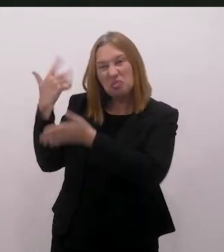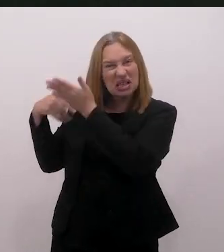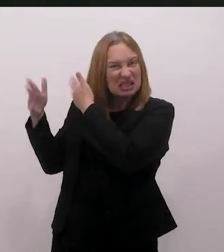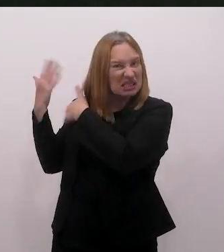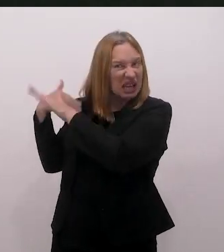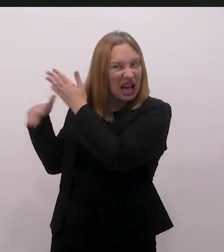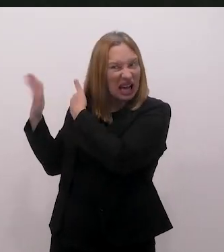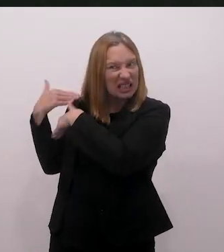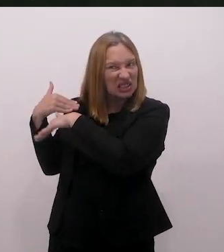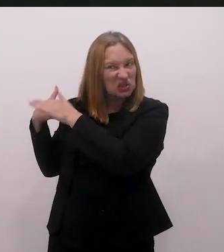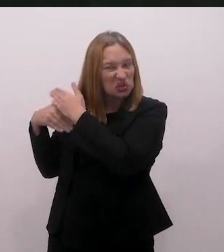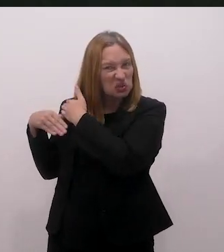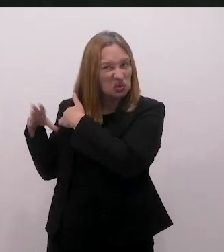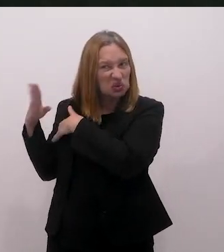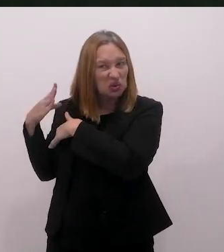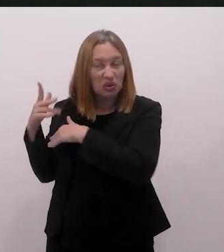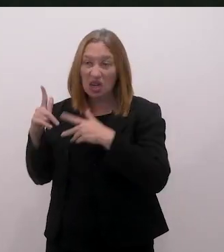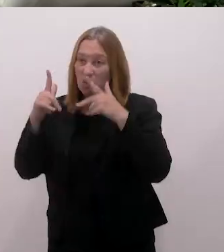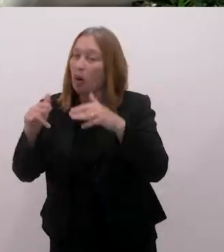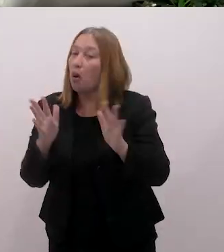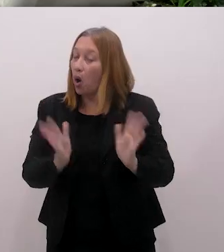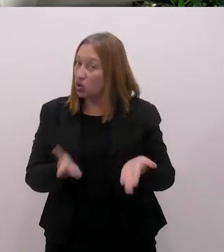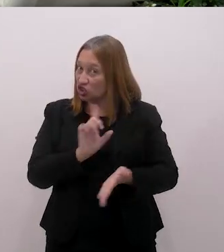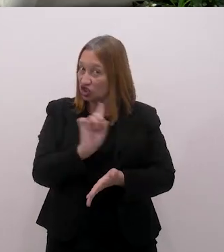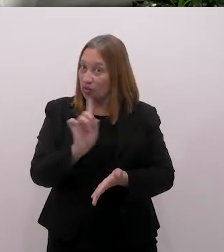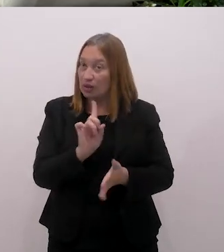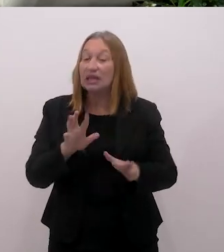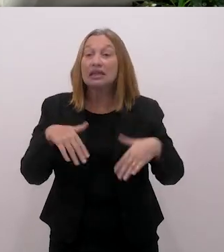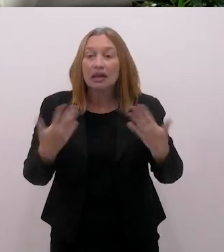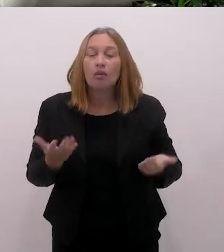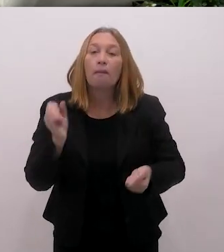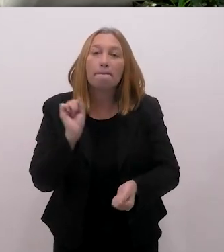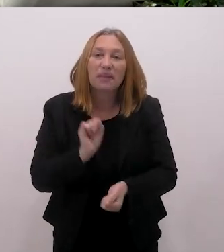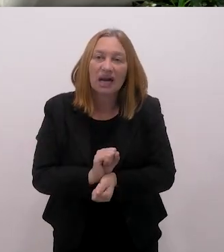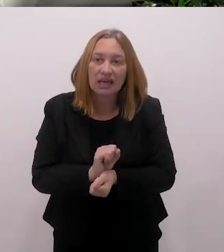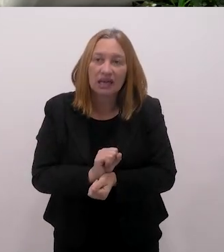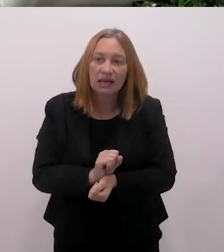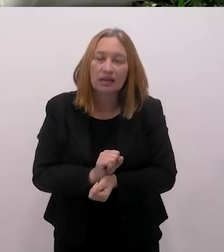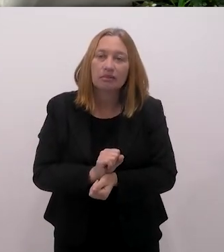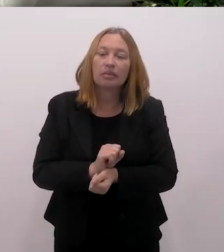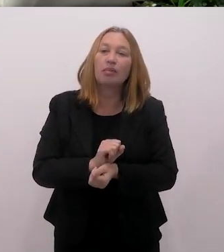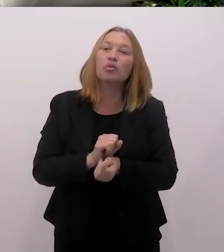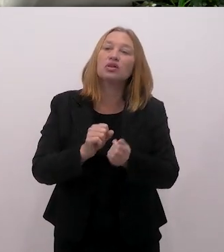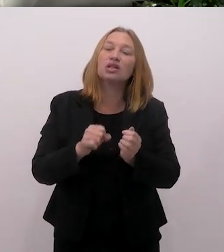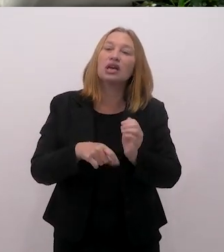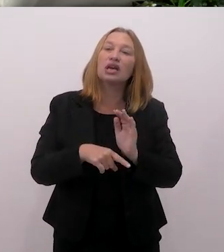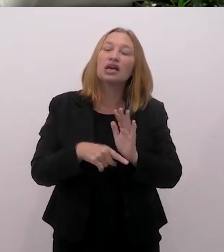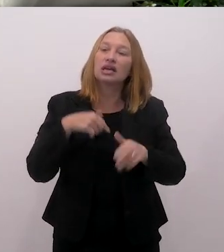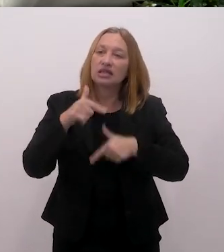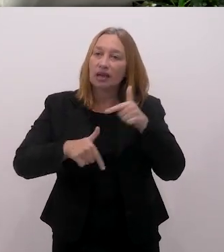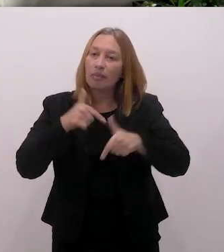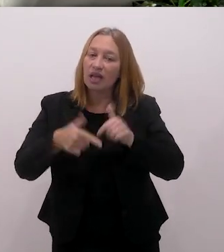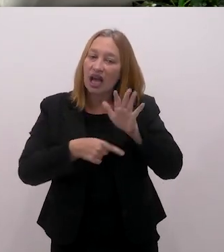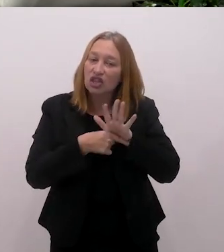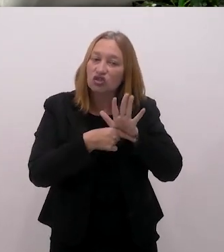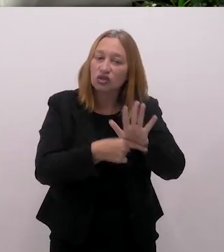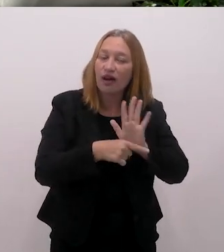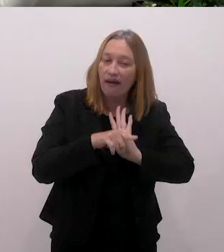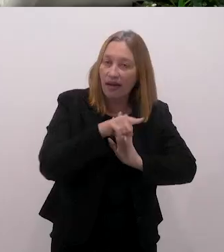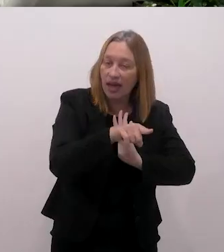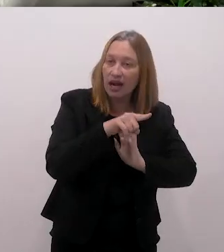não era essa coisa toda que tem hoje, né? Com certeza. Aí parei para poder sustentar ela,